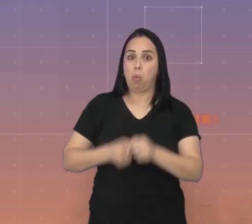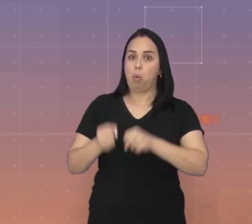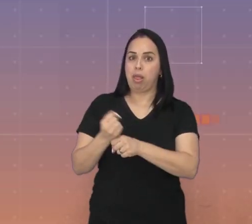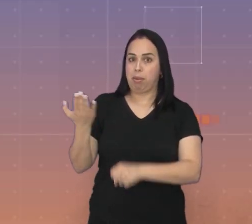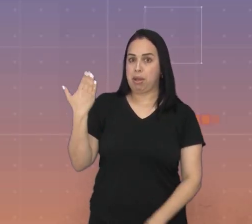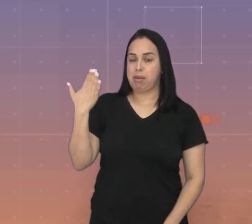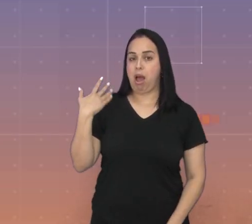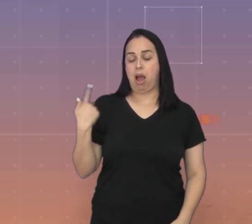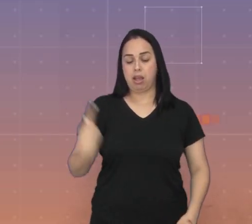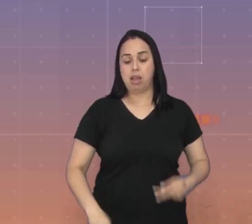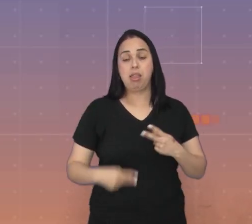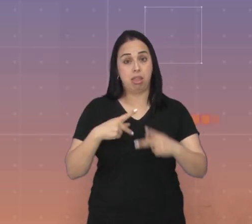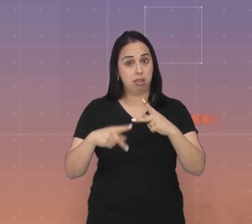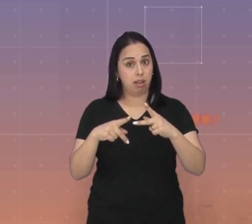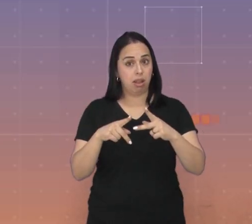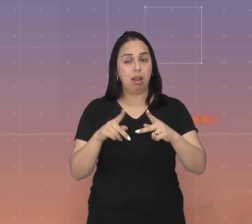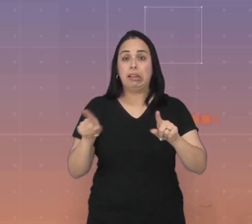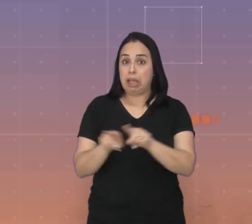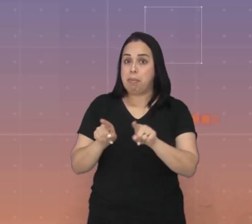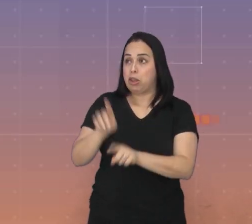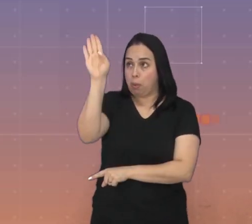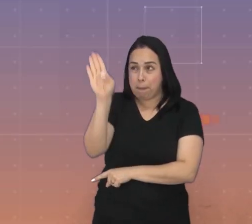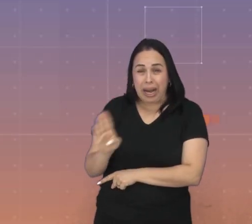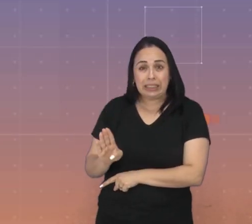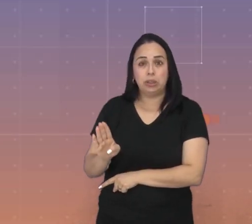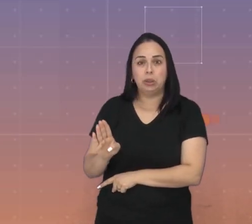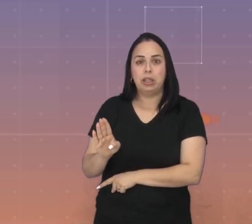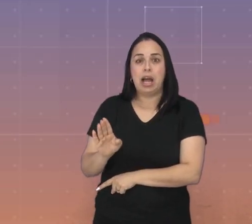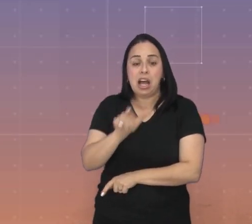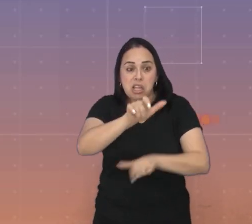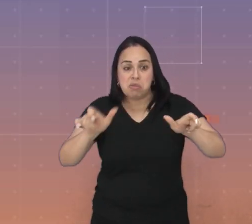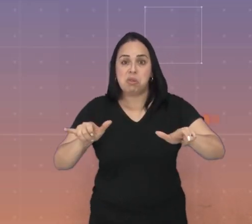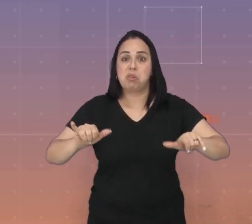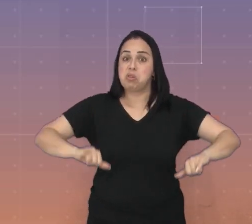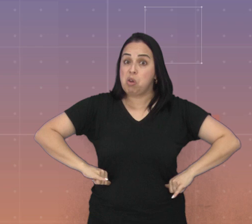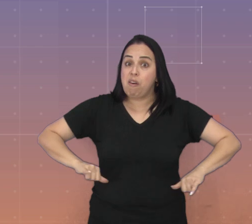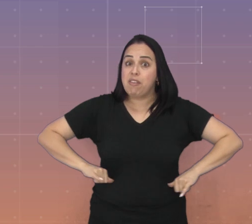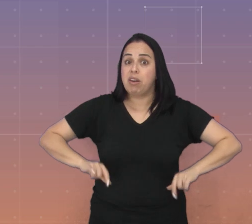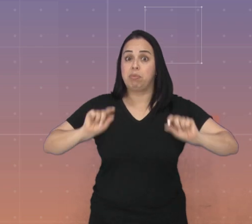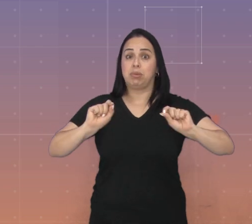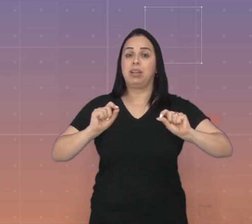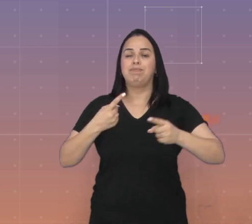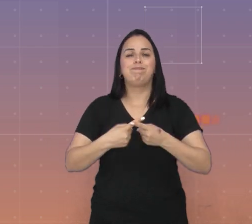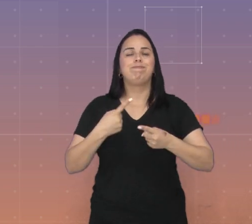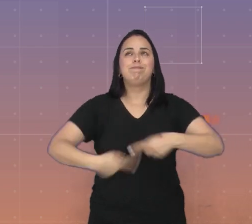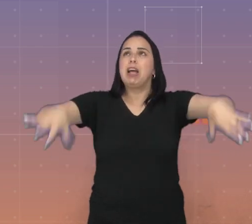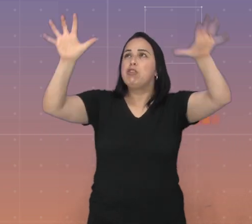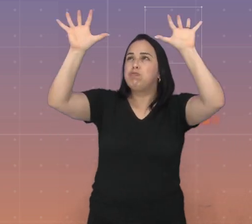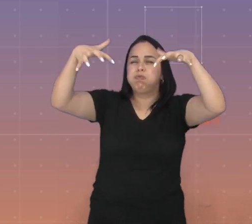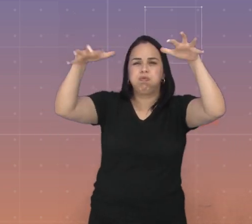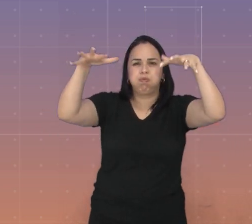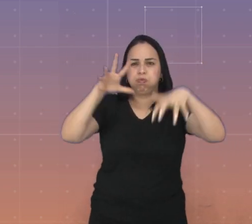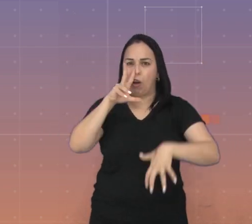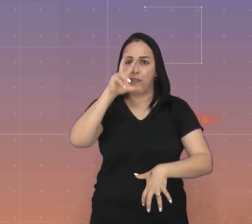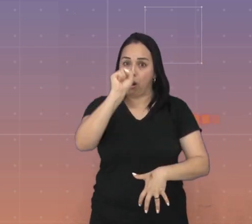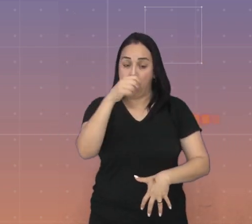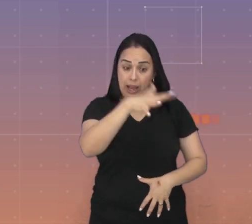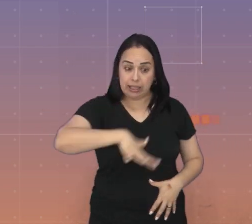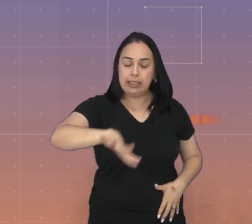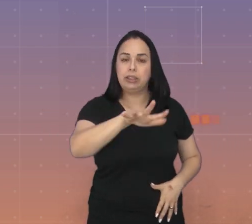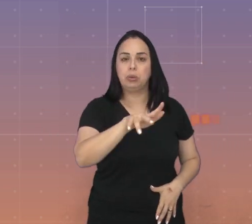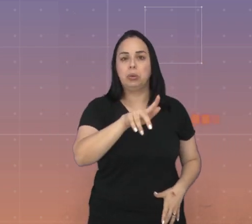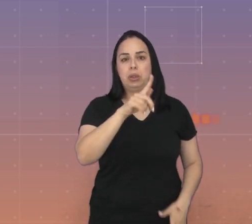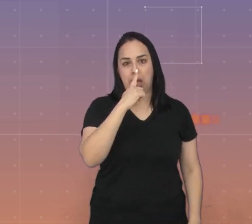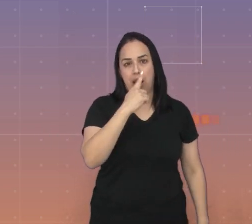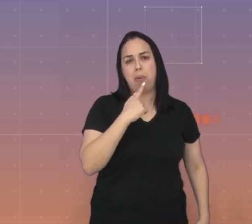E no ano passado, São José, assim como todo o Brasil, sofreu com as fortes chuvas. Na nossa cidade, o impacto maior foi no